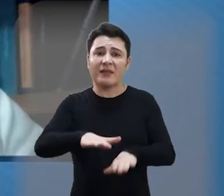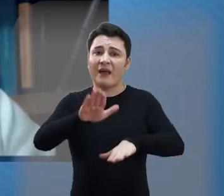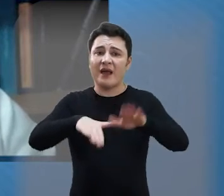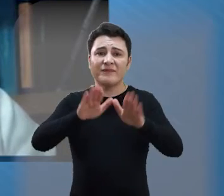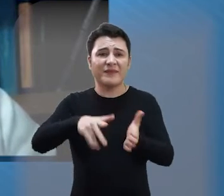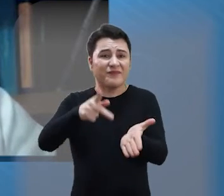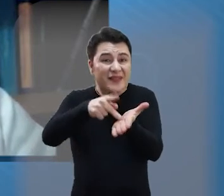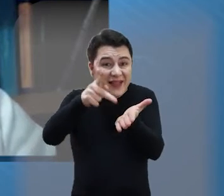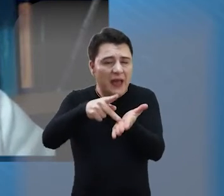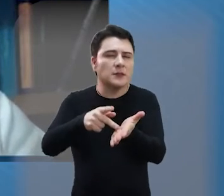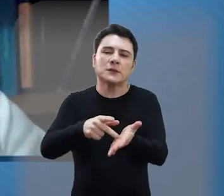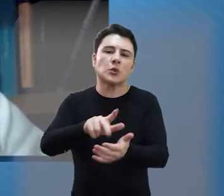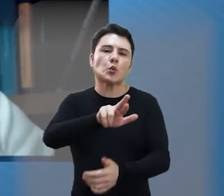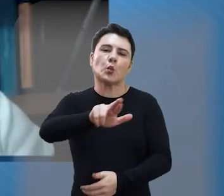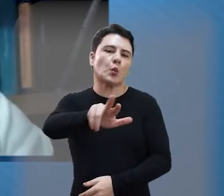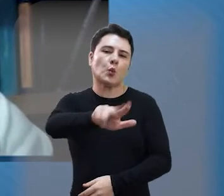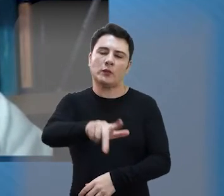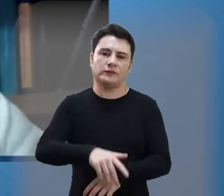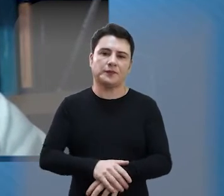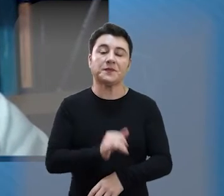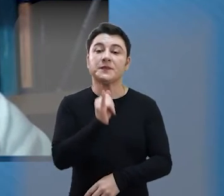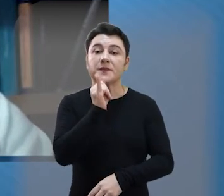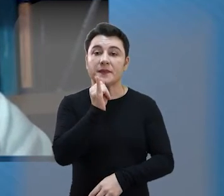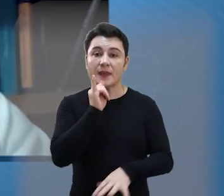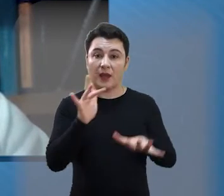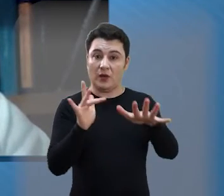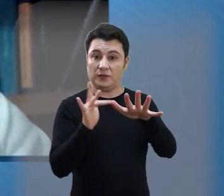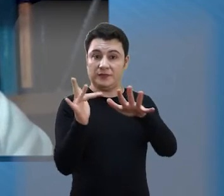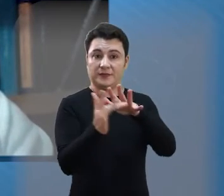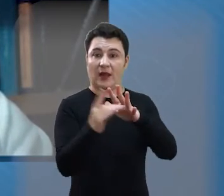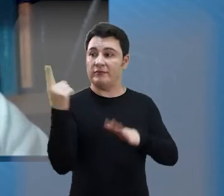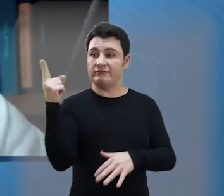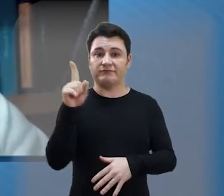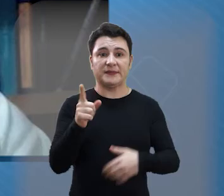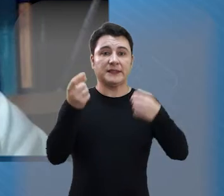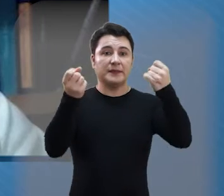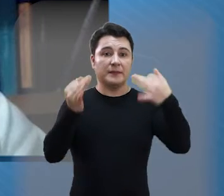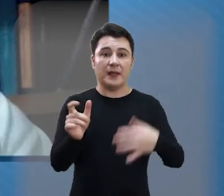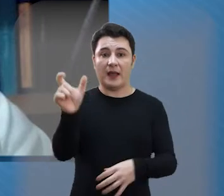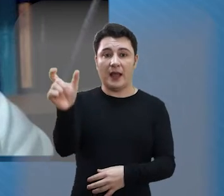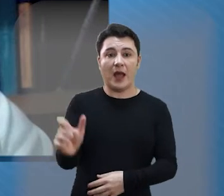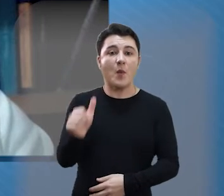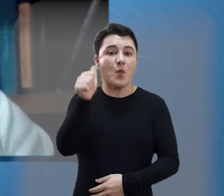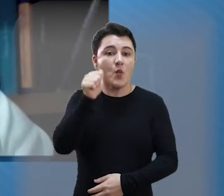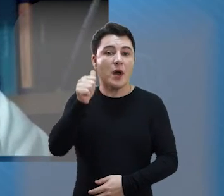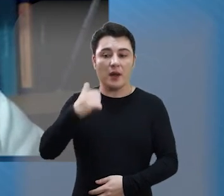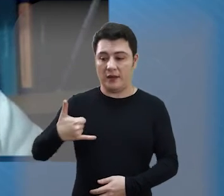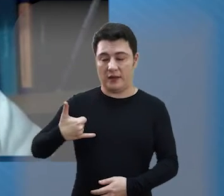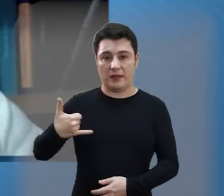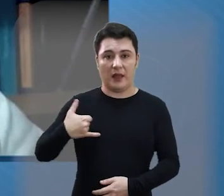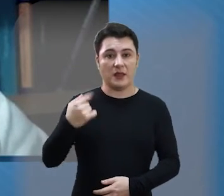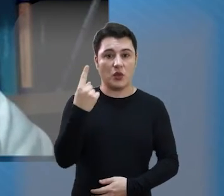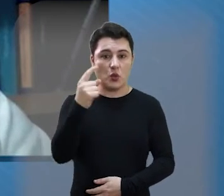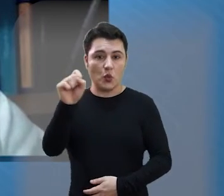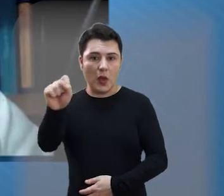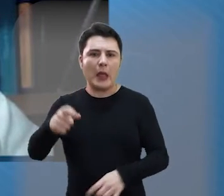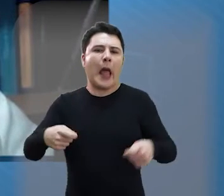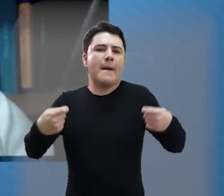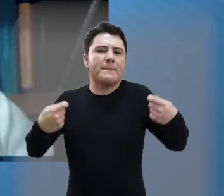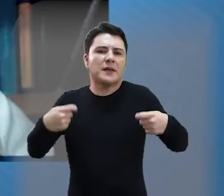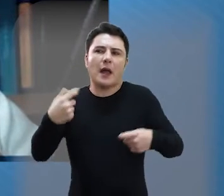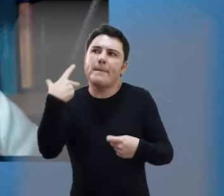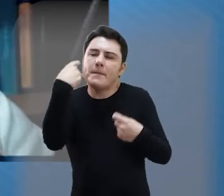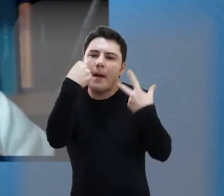na busca de um ganho, né, de um ganho econômico, que nem sempre é verdade. Você não precisa